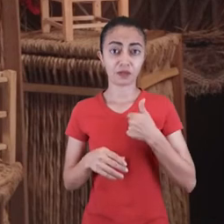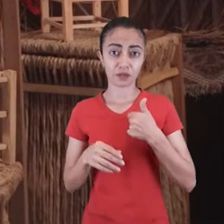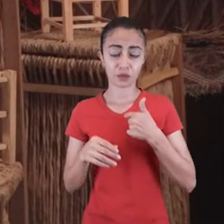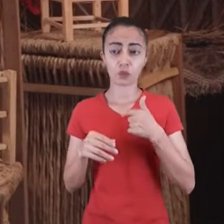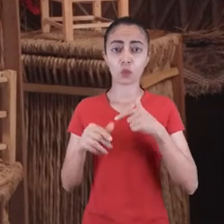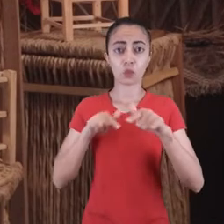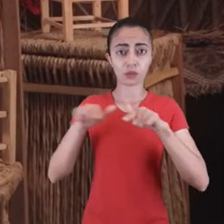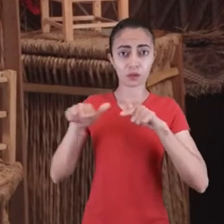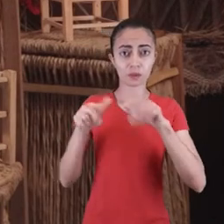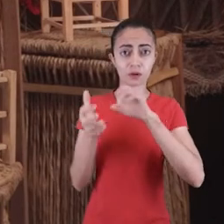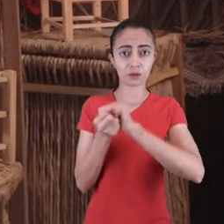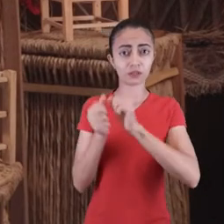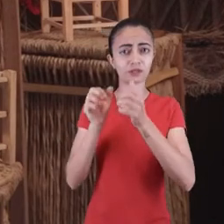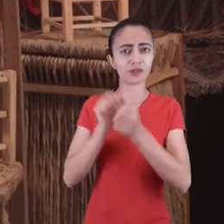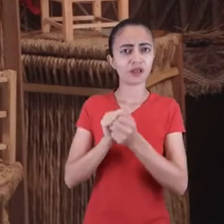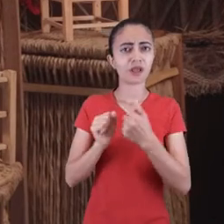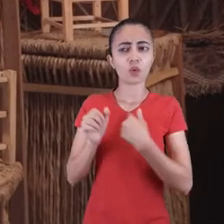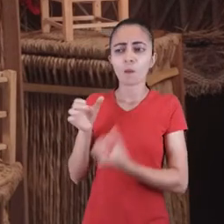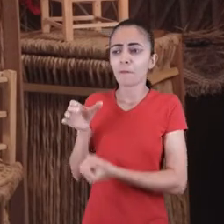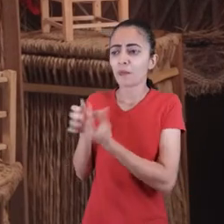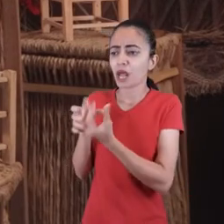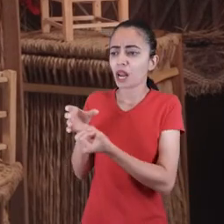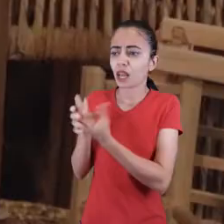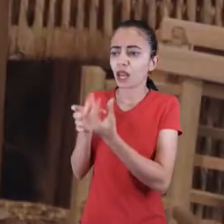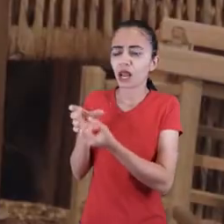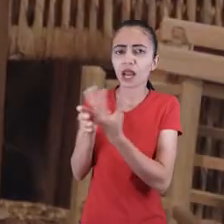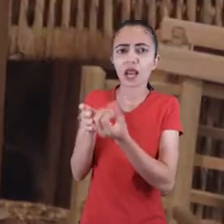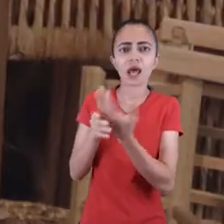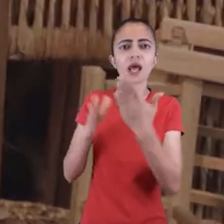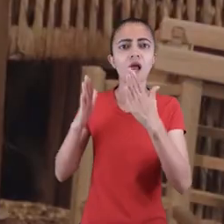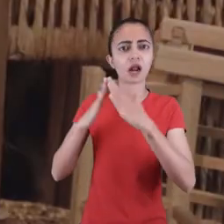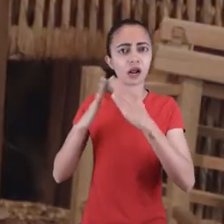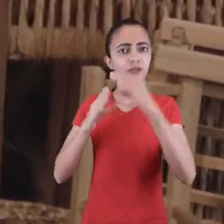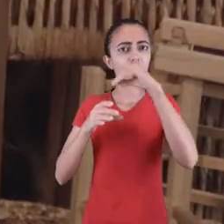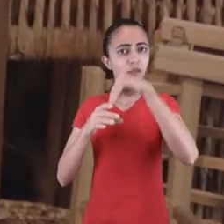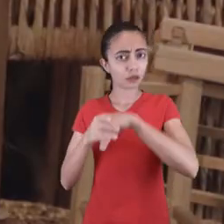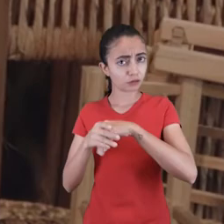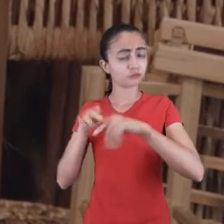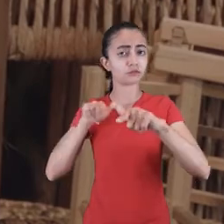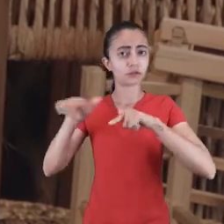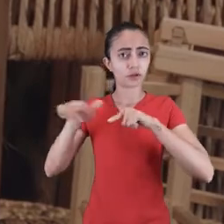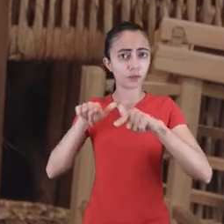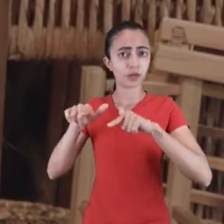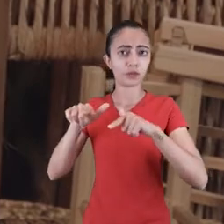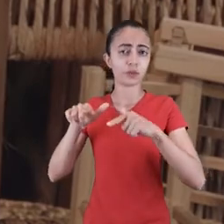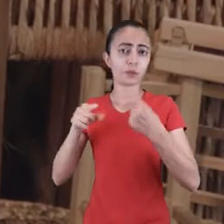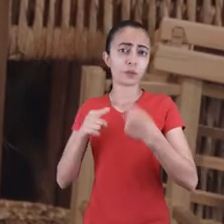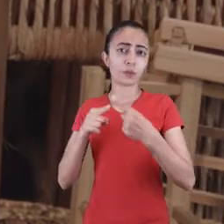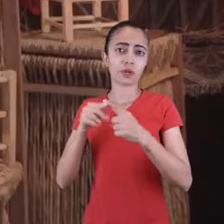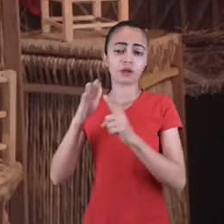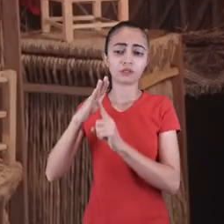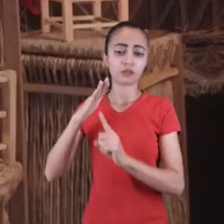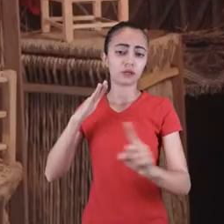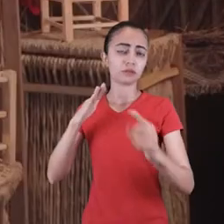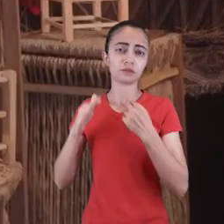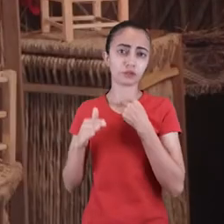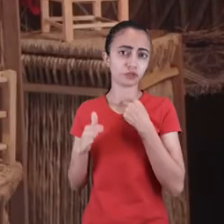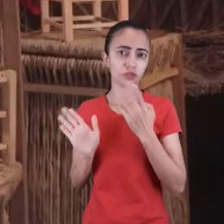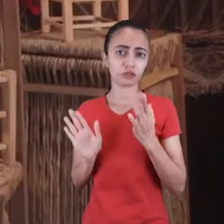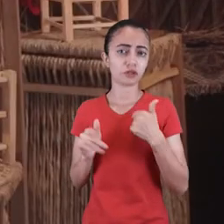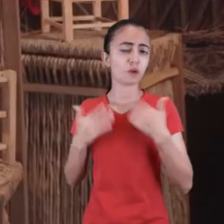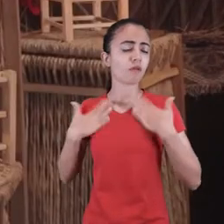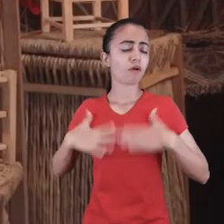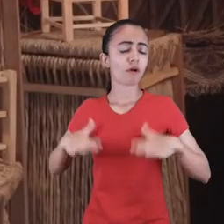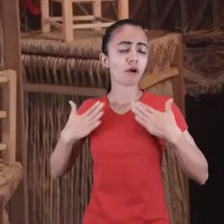meu artesanato, eu fiz bastante peça aqui em casa, trabalhando em casa sem poder sair. E